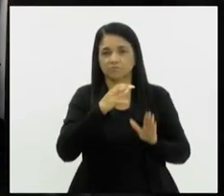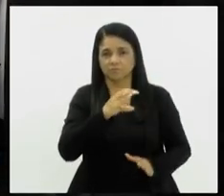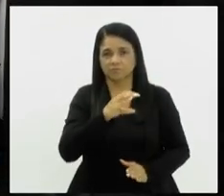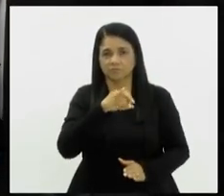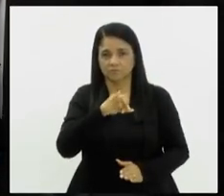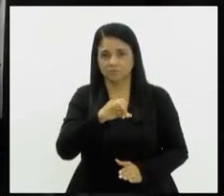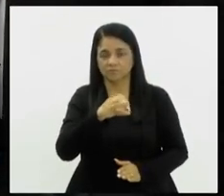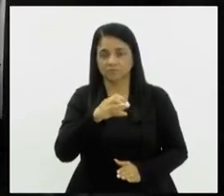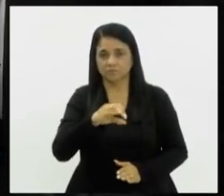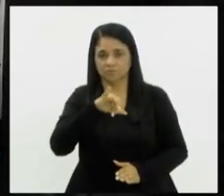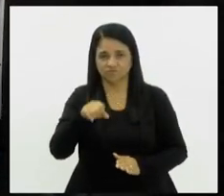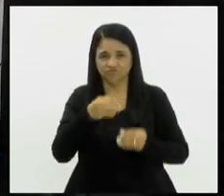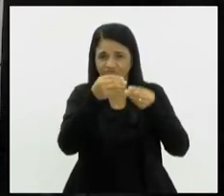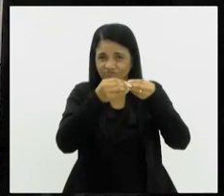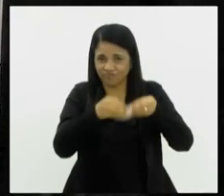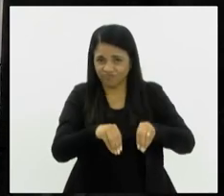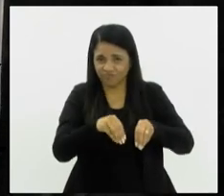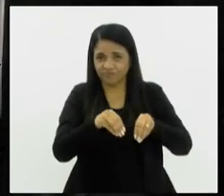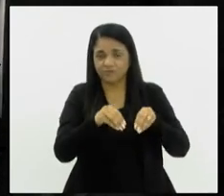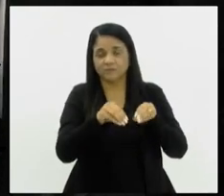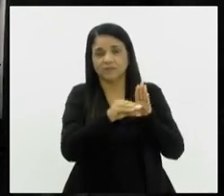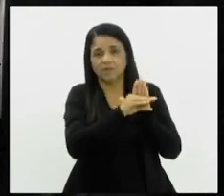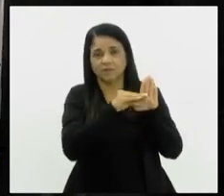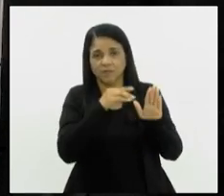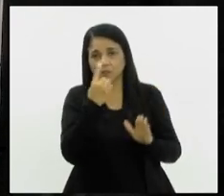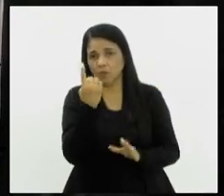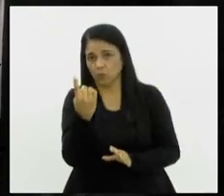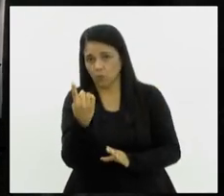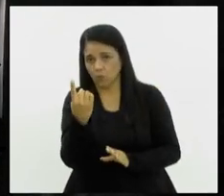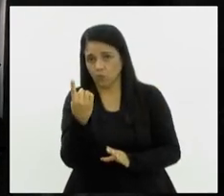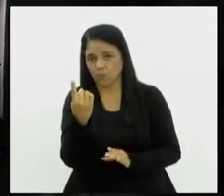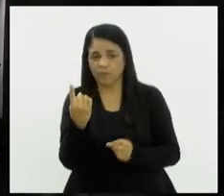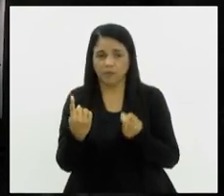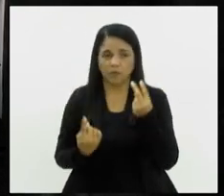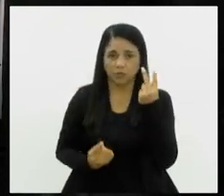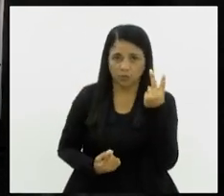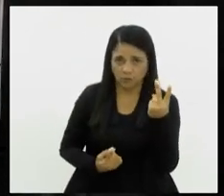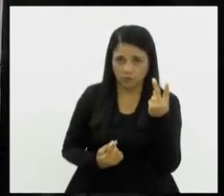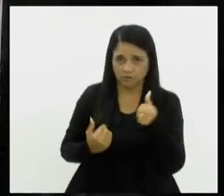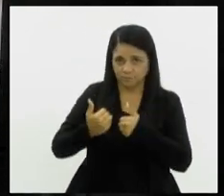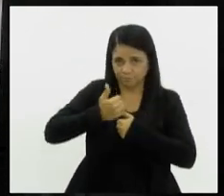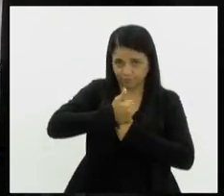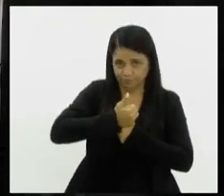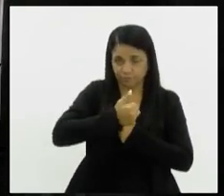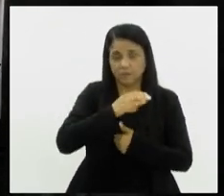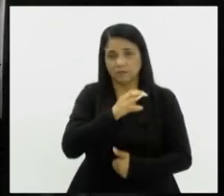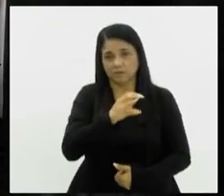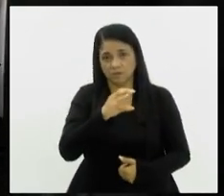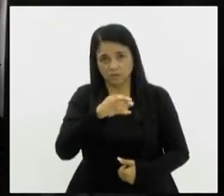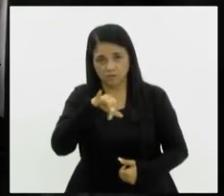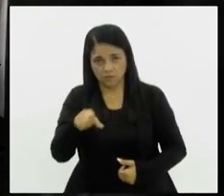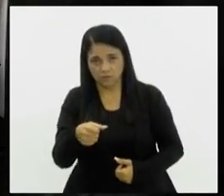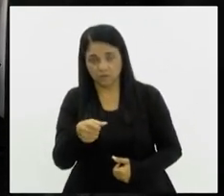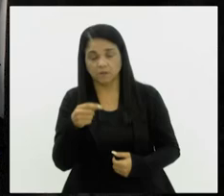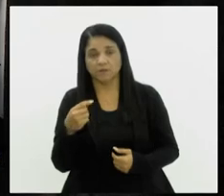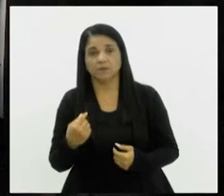pela prejudicabilidade das emendas número 1, pela emenda 2 da CCJ.